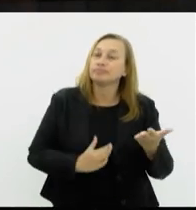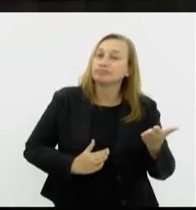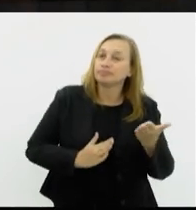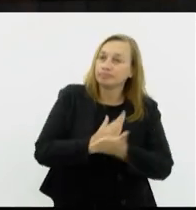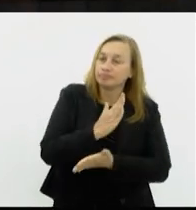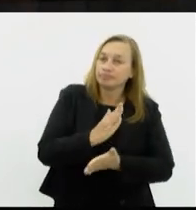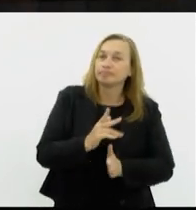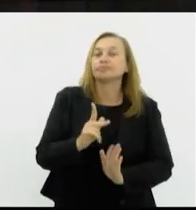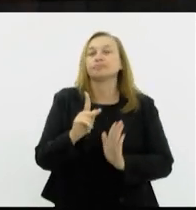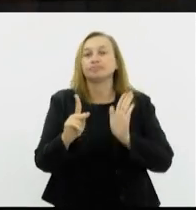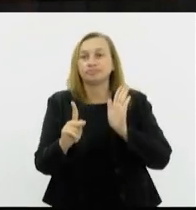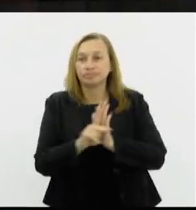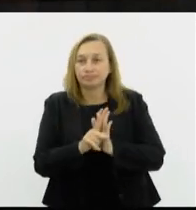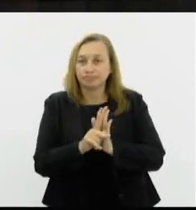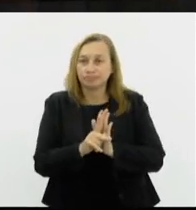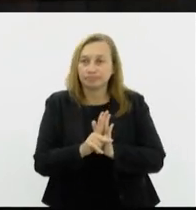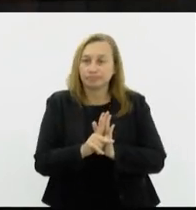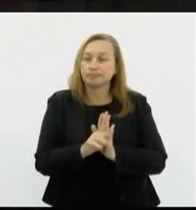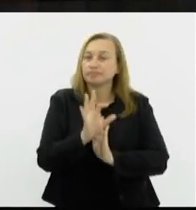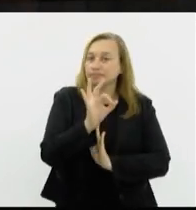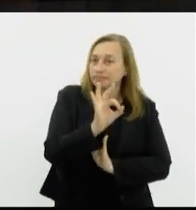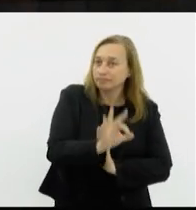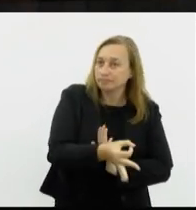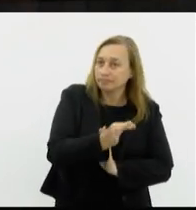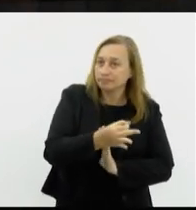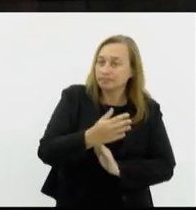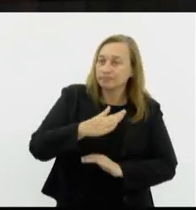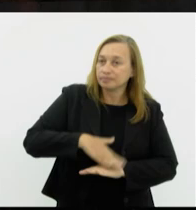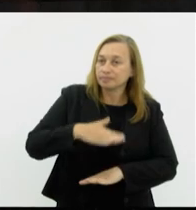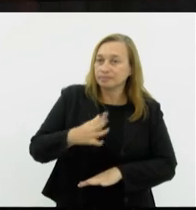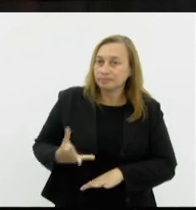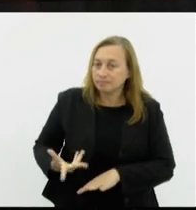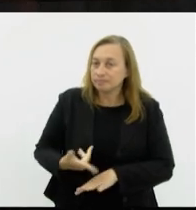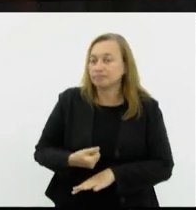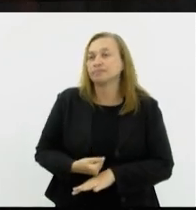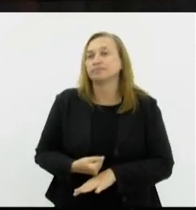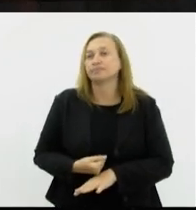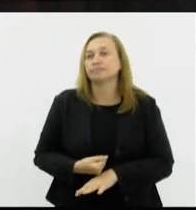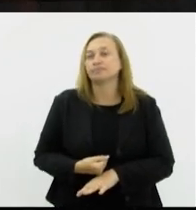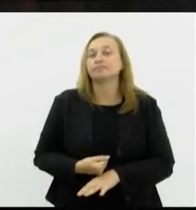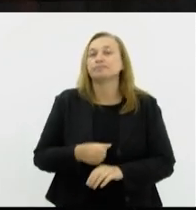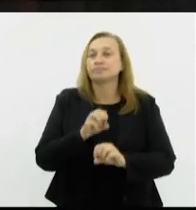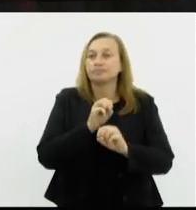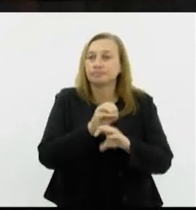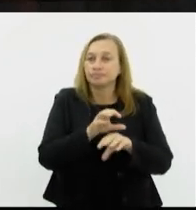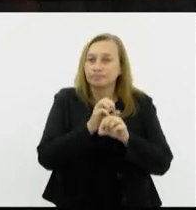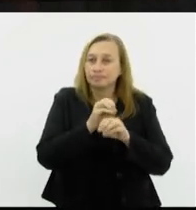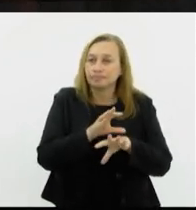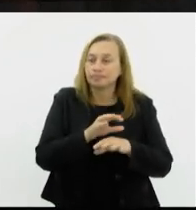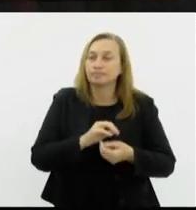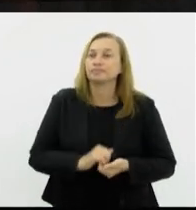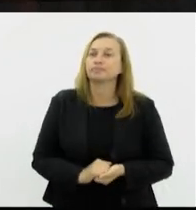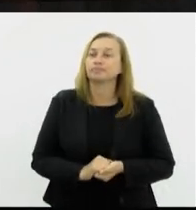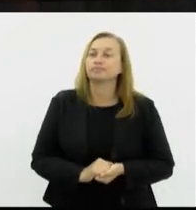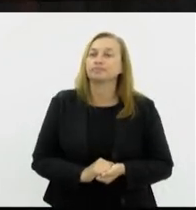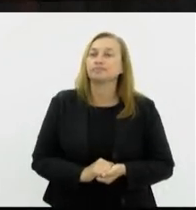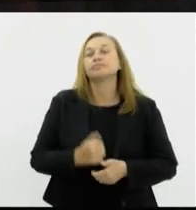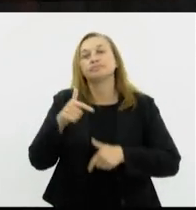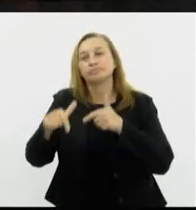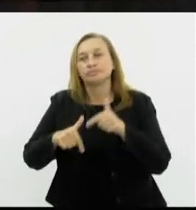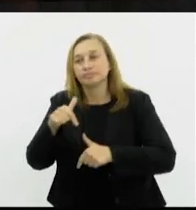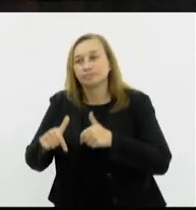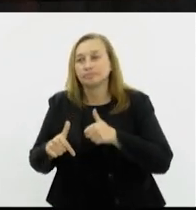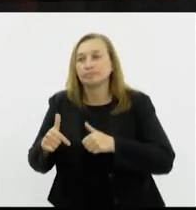esse projeto para justamente dar mais qualidade no ensino, mais qualidade no trabalho